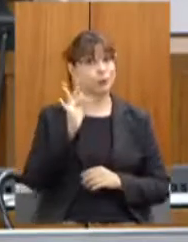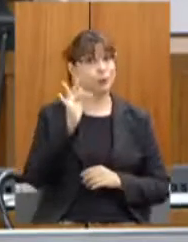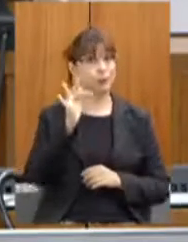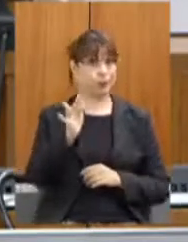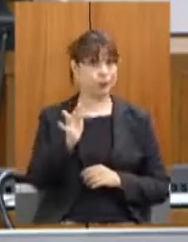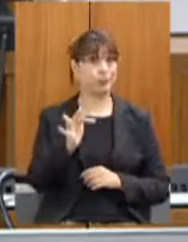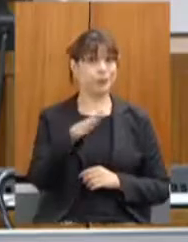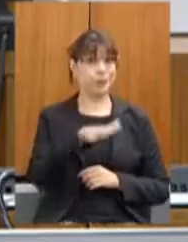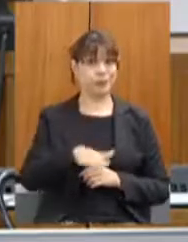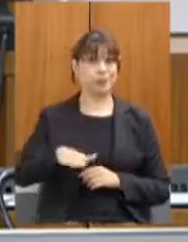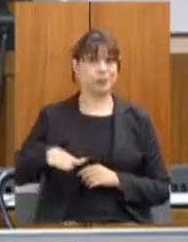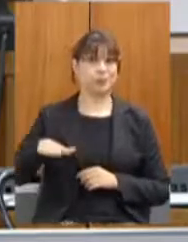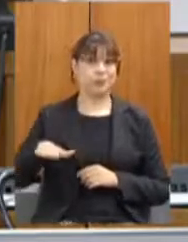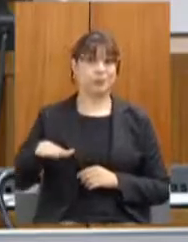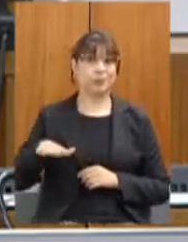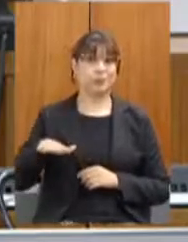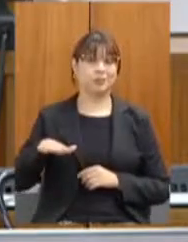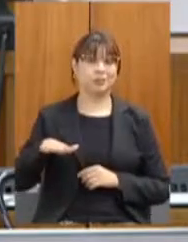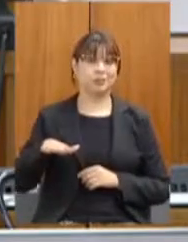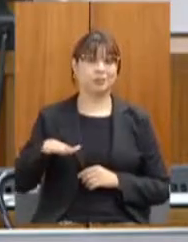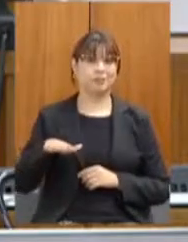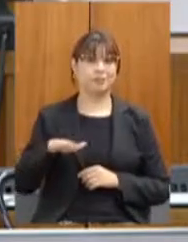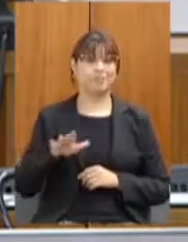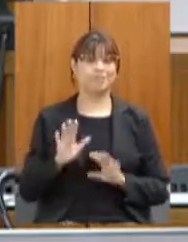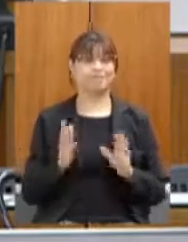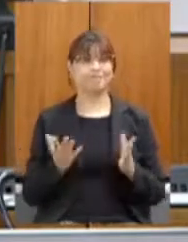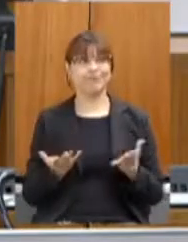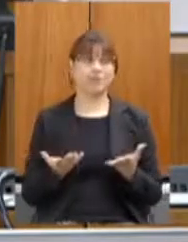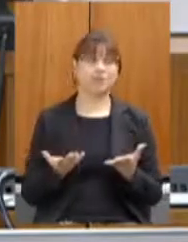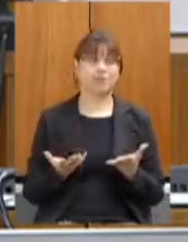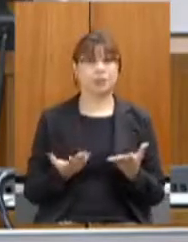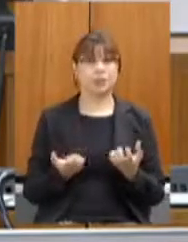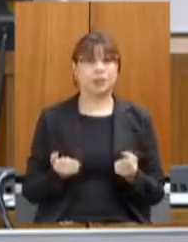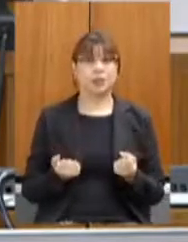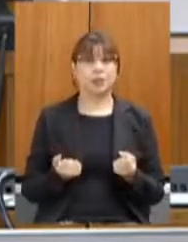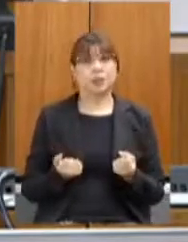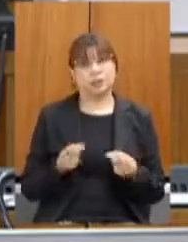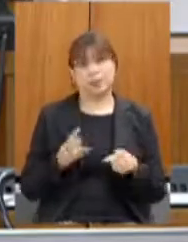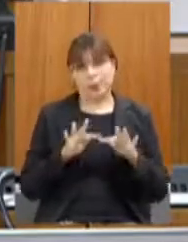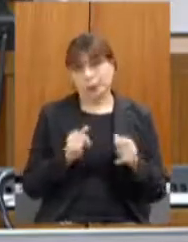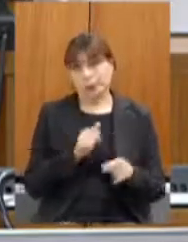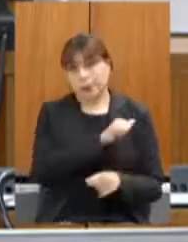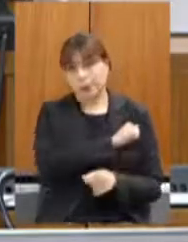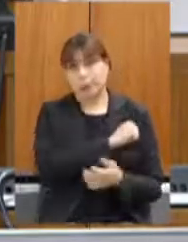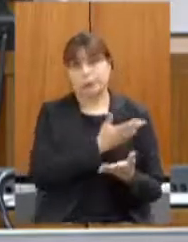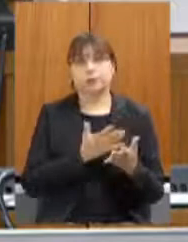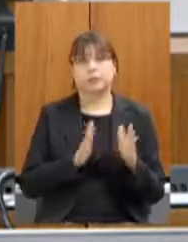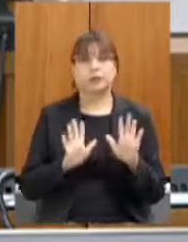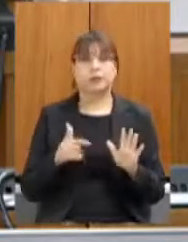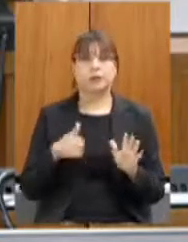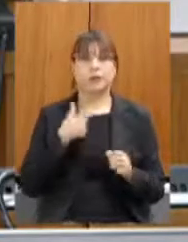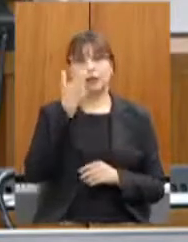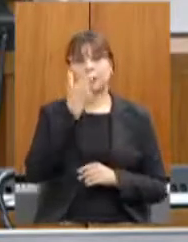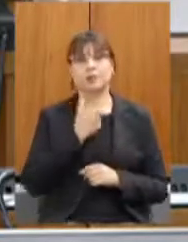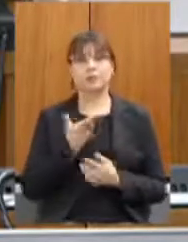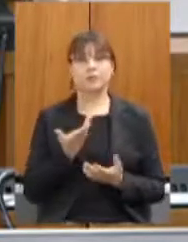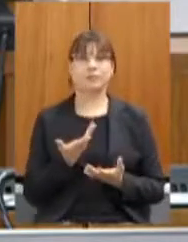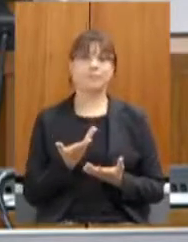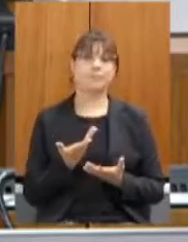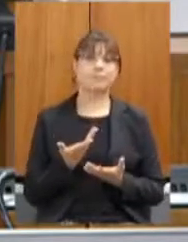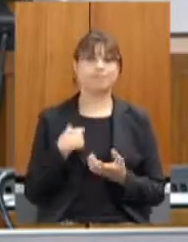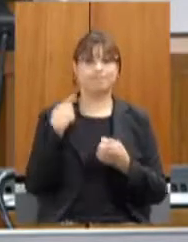para as nossas crianças então para os nossos estudantes e eu de uma forma geral